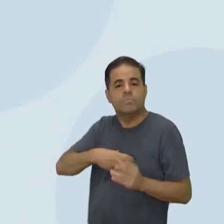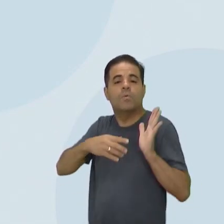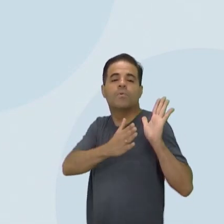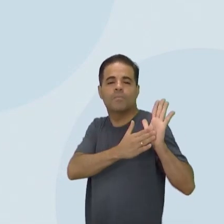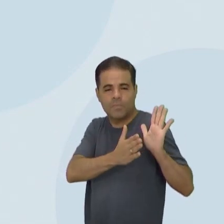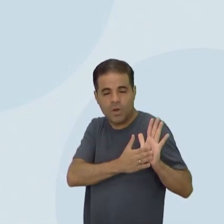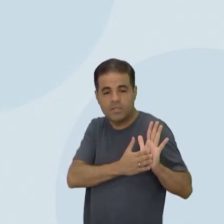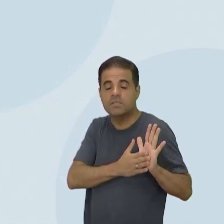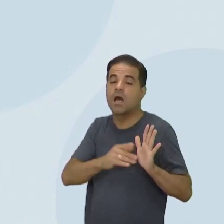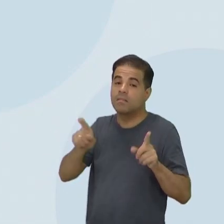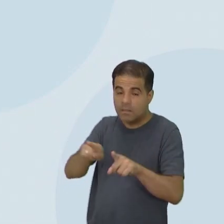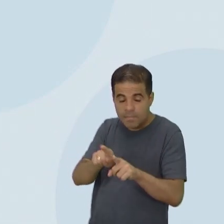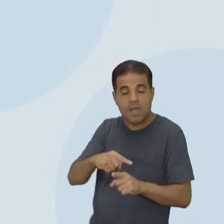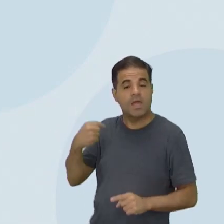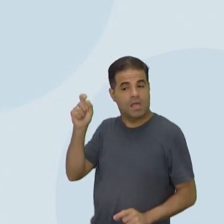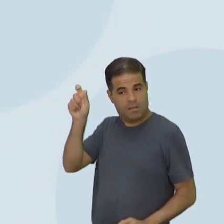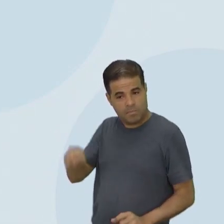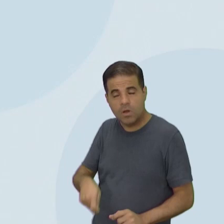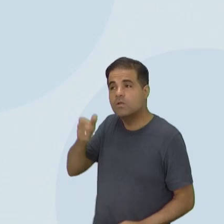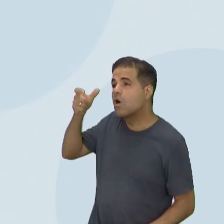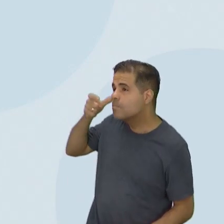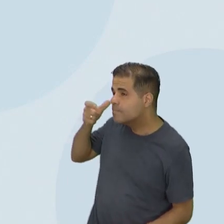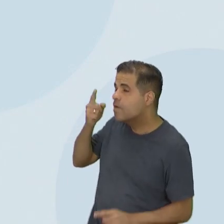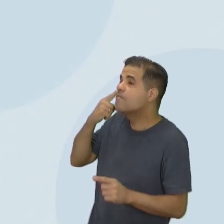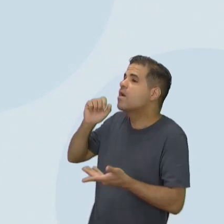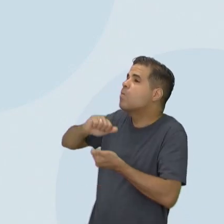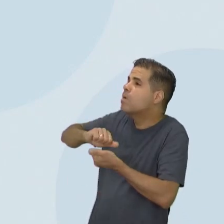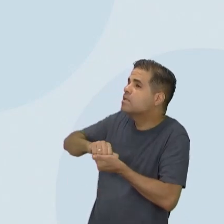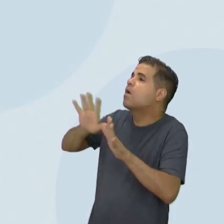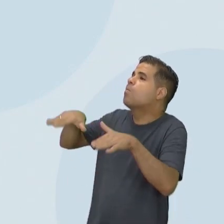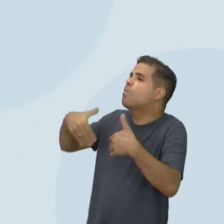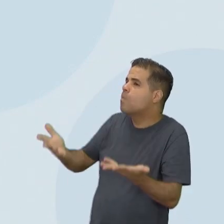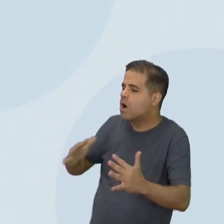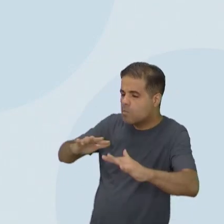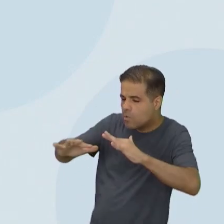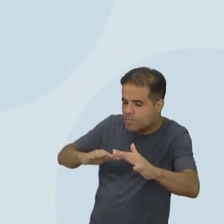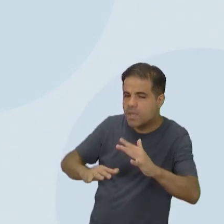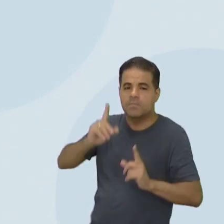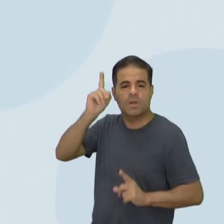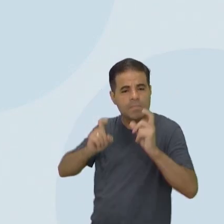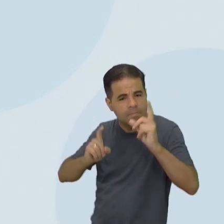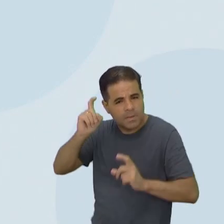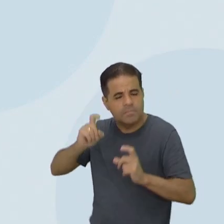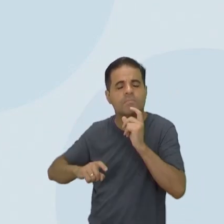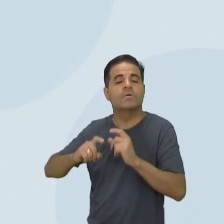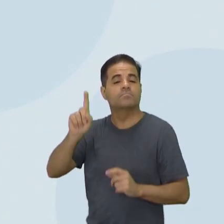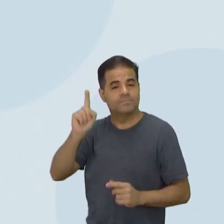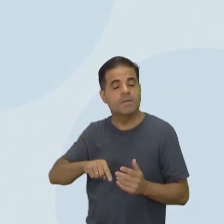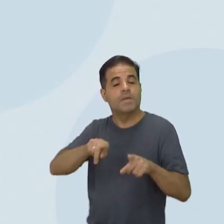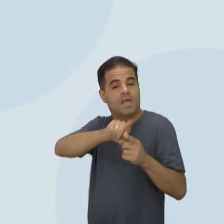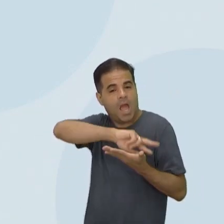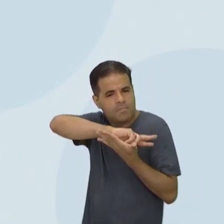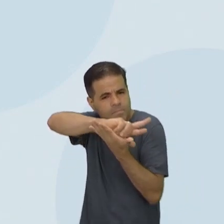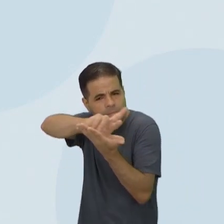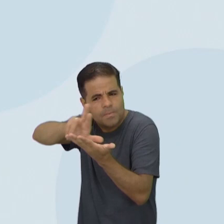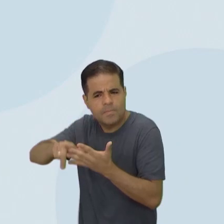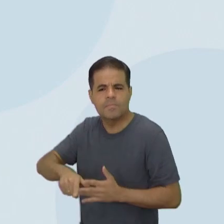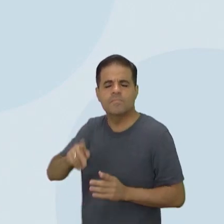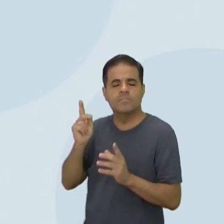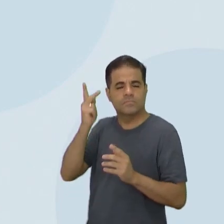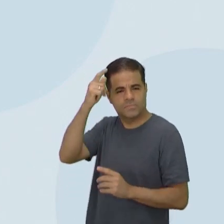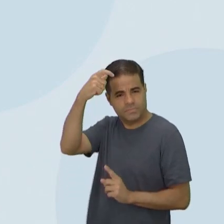propostos, momentos no qual eles devem observar a qualidade dos movimentos e gestualidade, a caracterização da